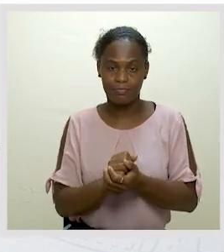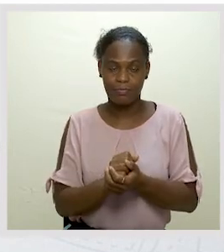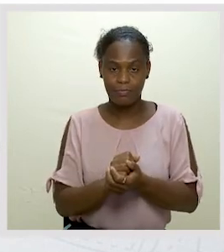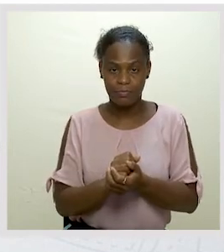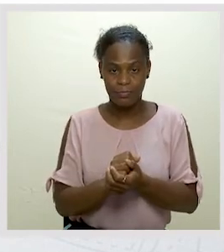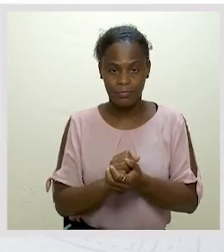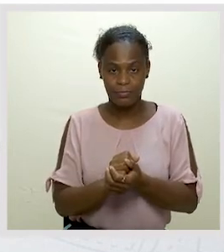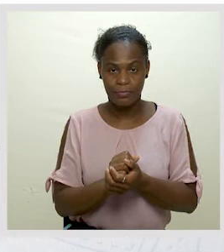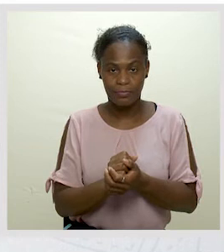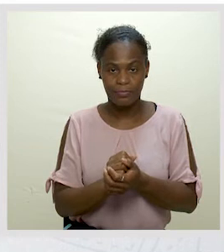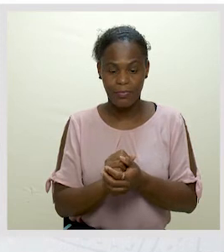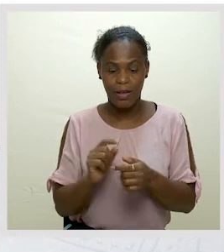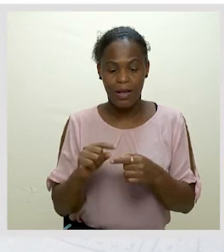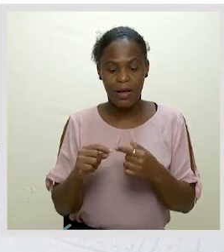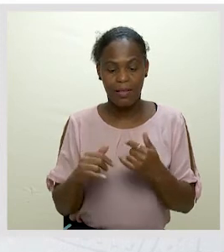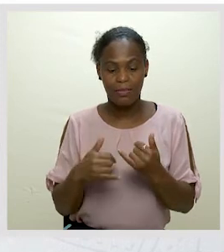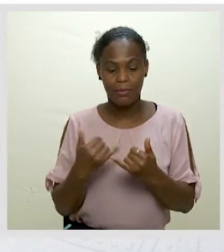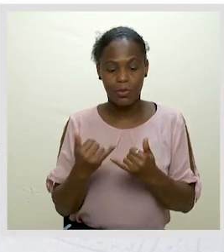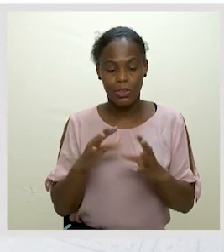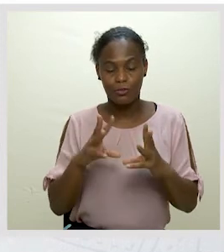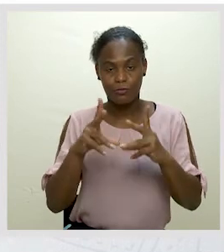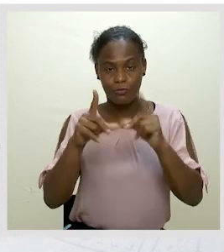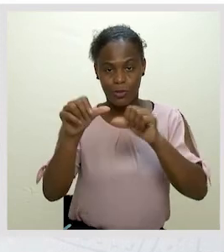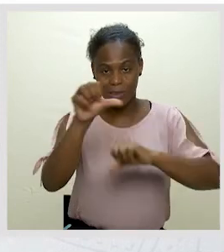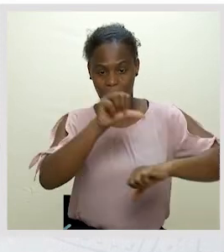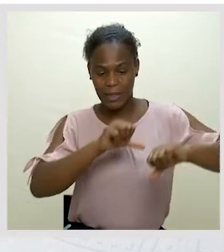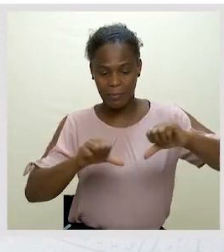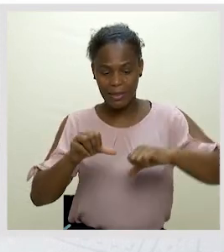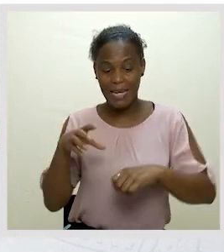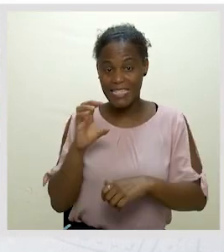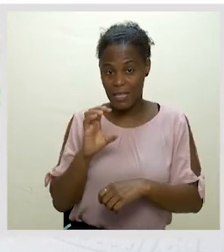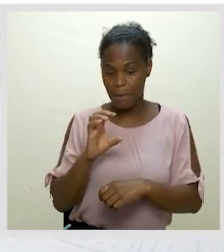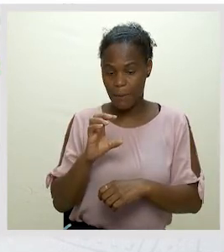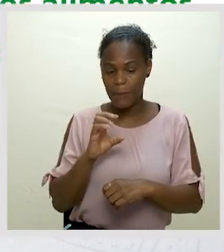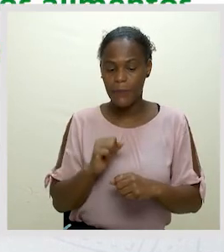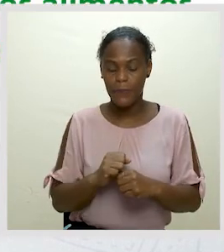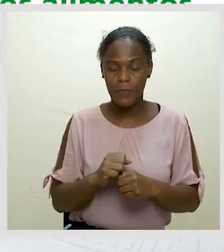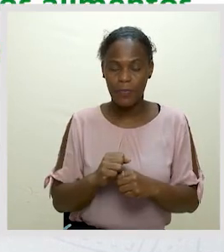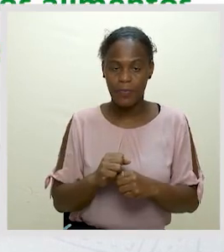por Deus. E na evolução química